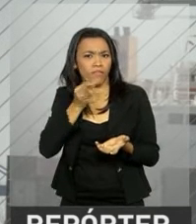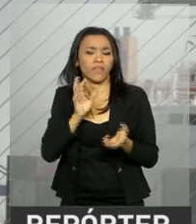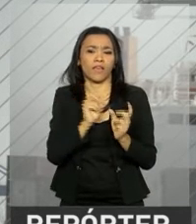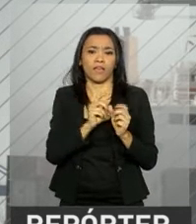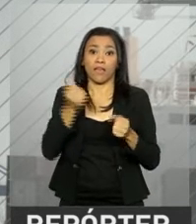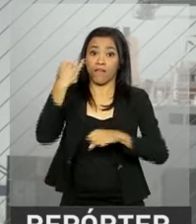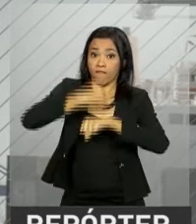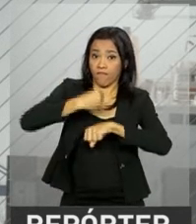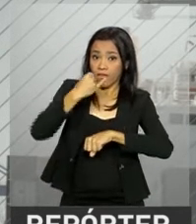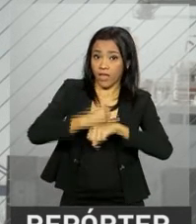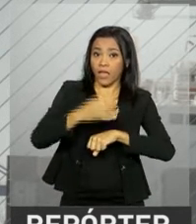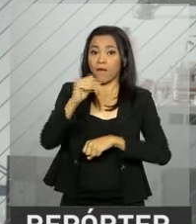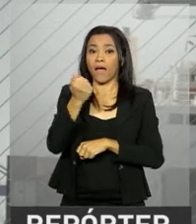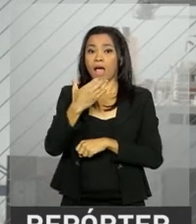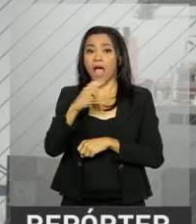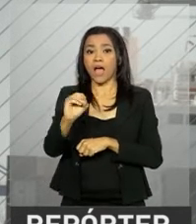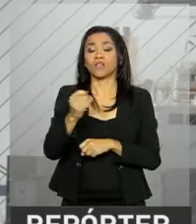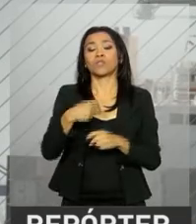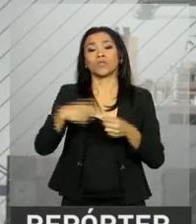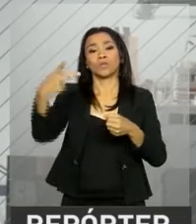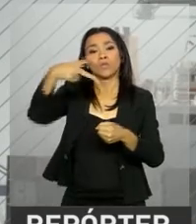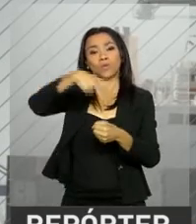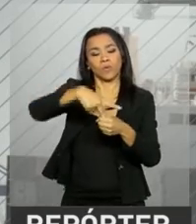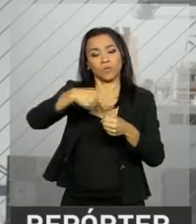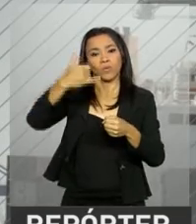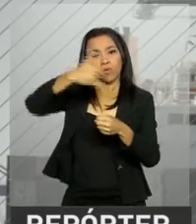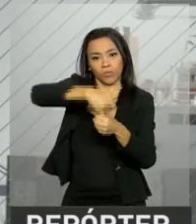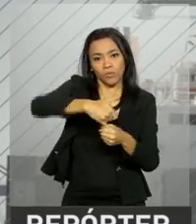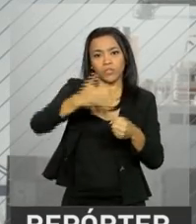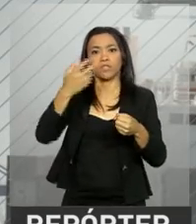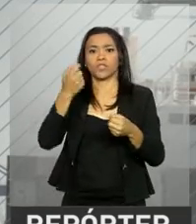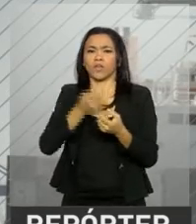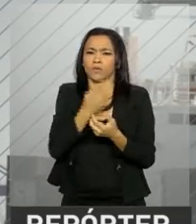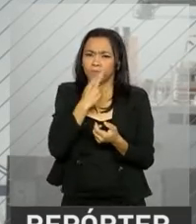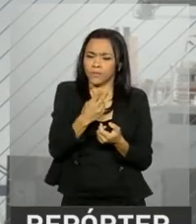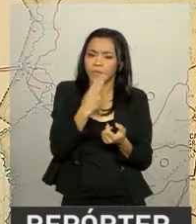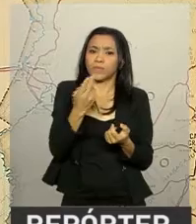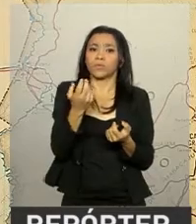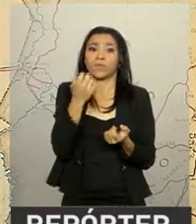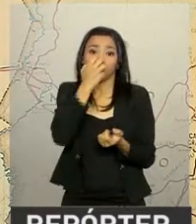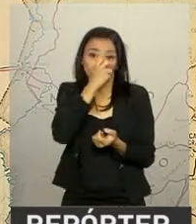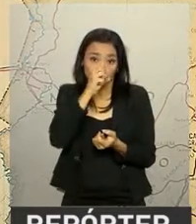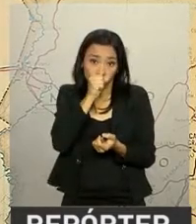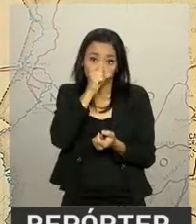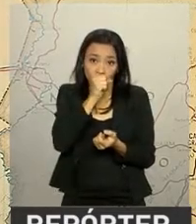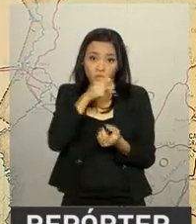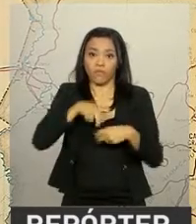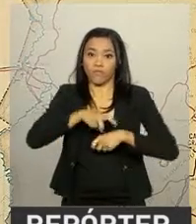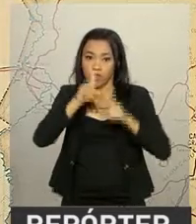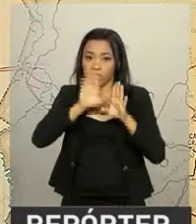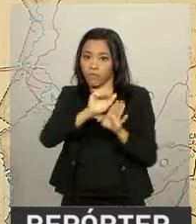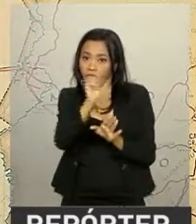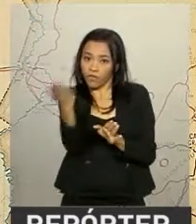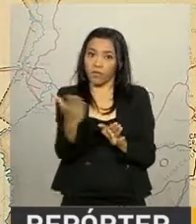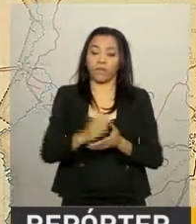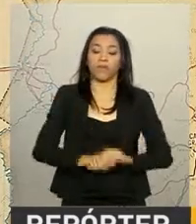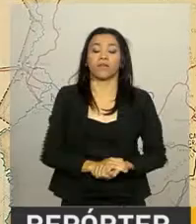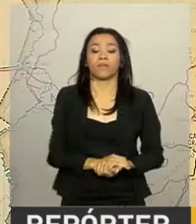aço álcool combustível carnes fumo suco de laranja de janeiro a agosto é